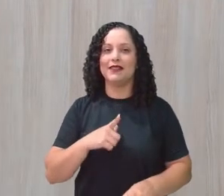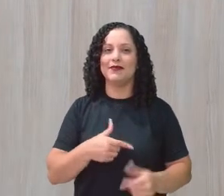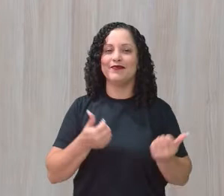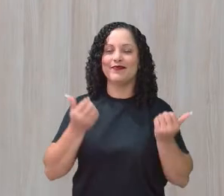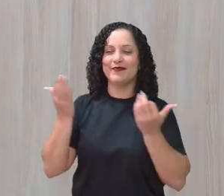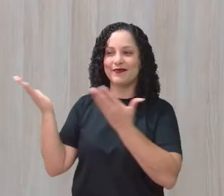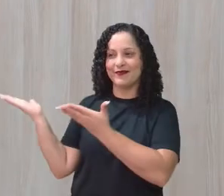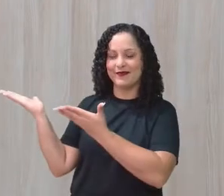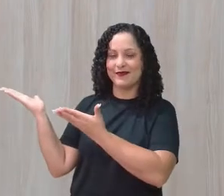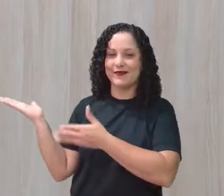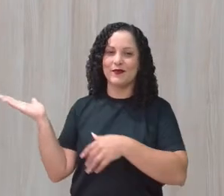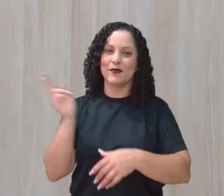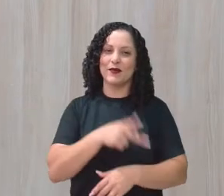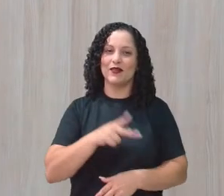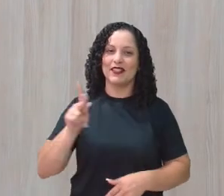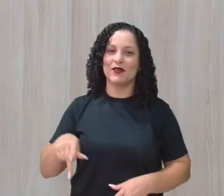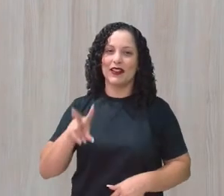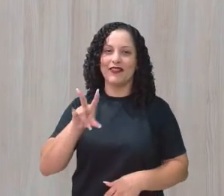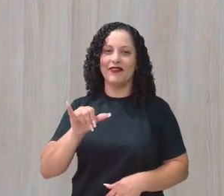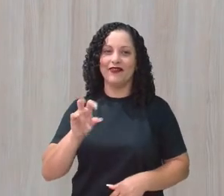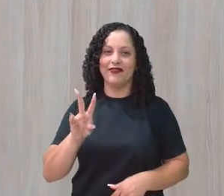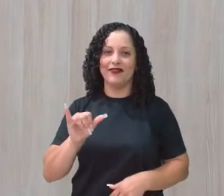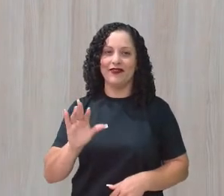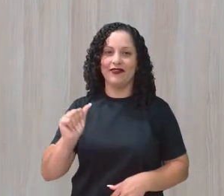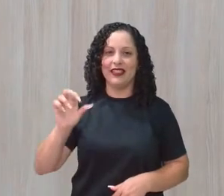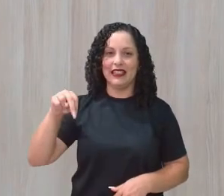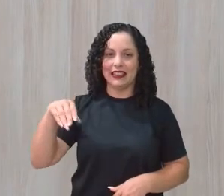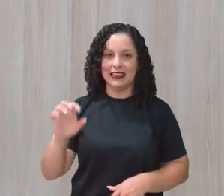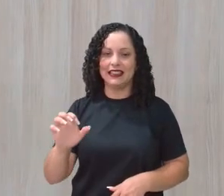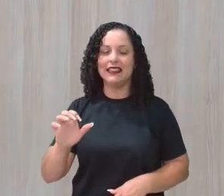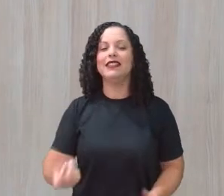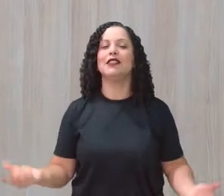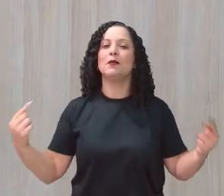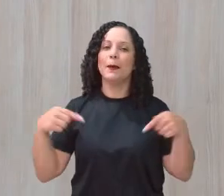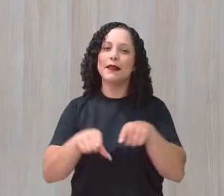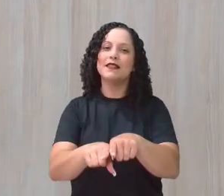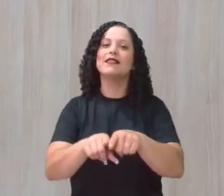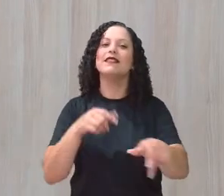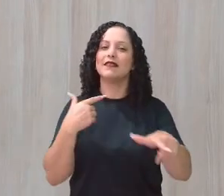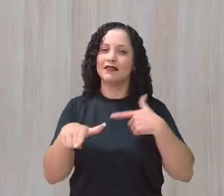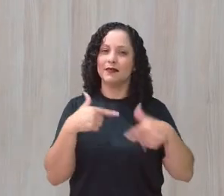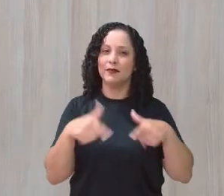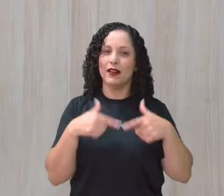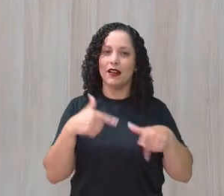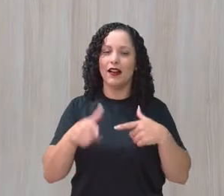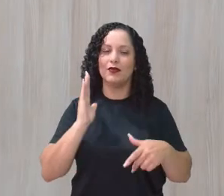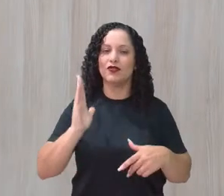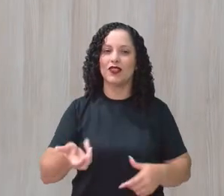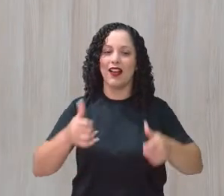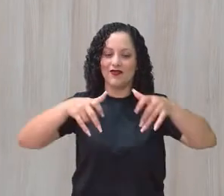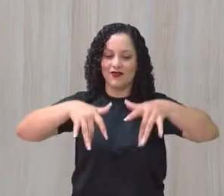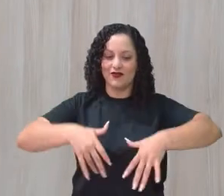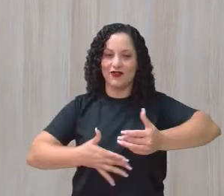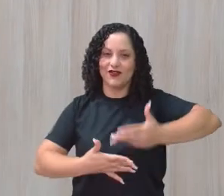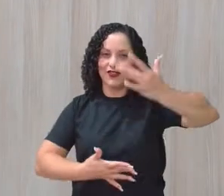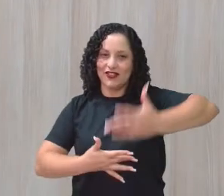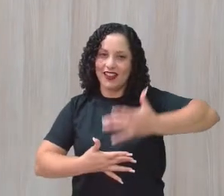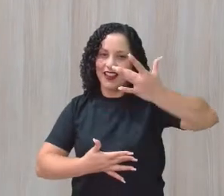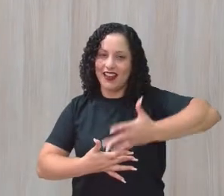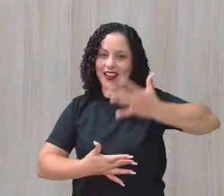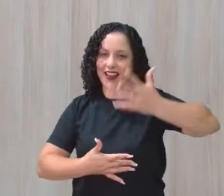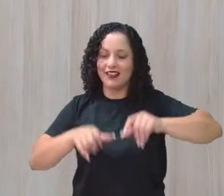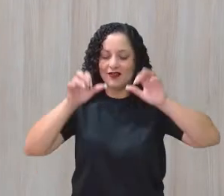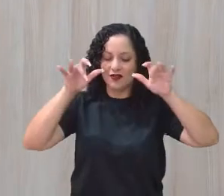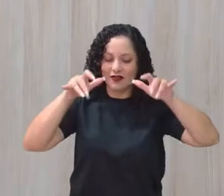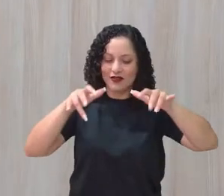aqui a professora Viviane, minha parceira de trabalho, que está ali já no chat ligadinha, conectada